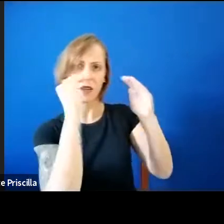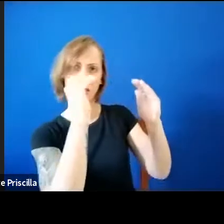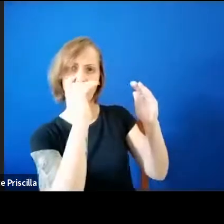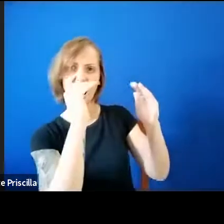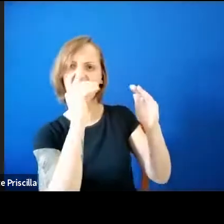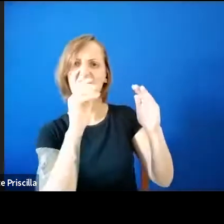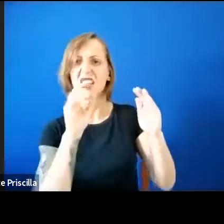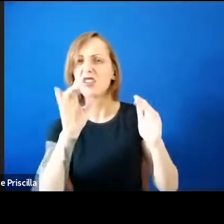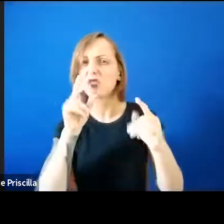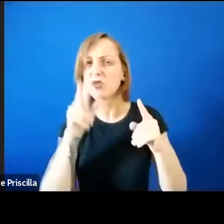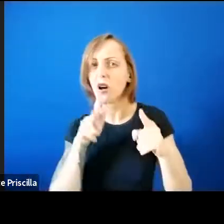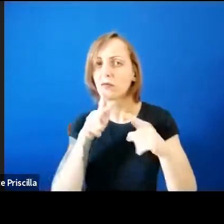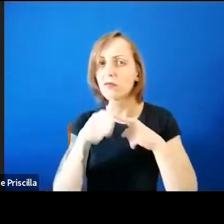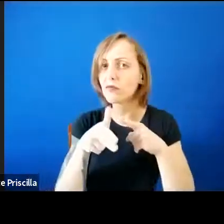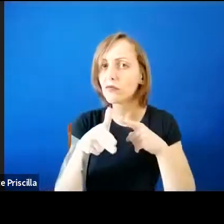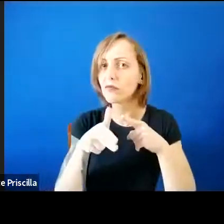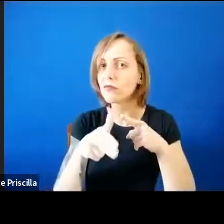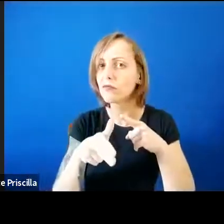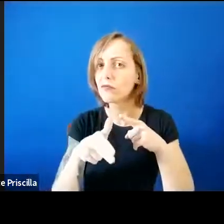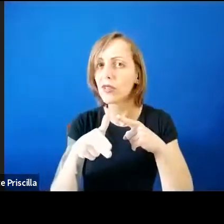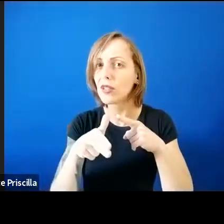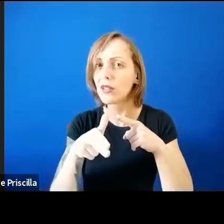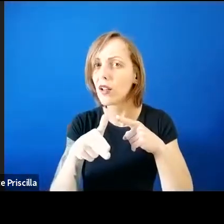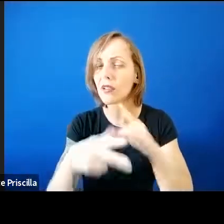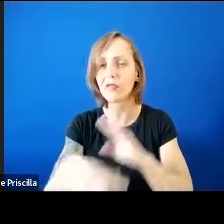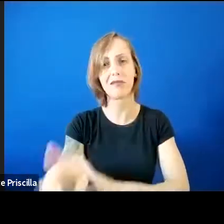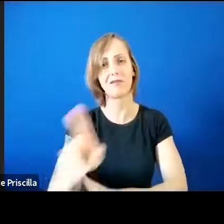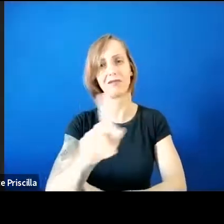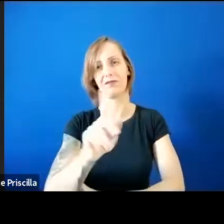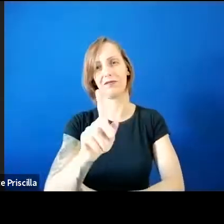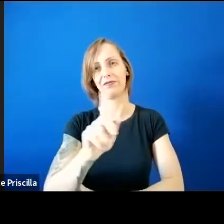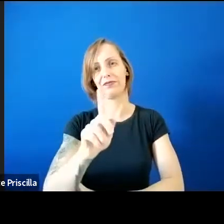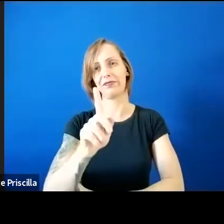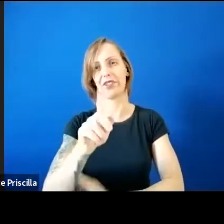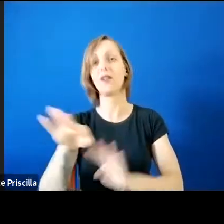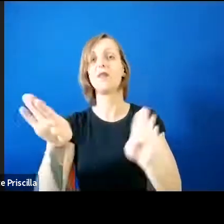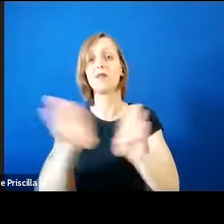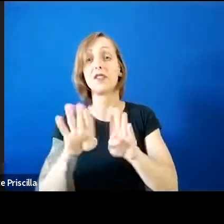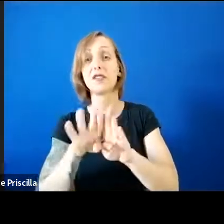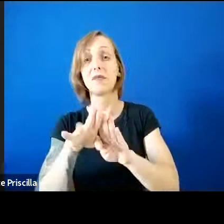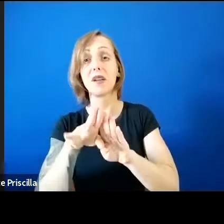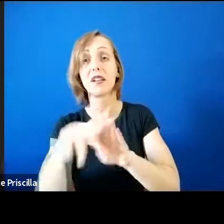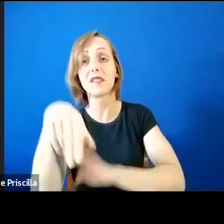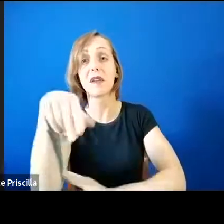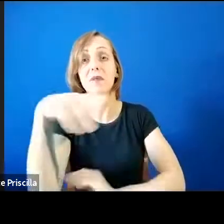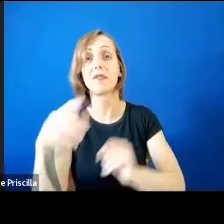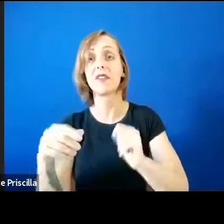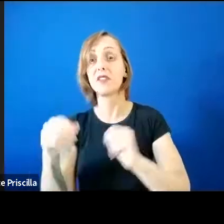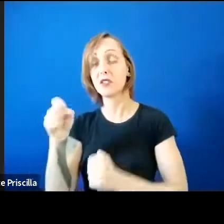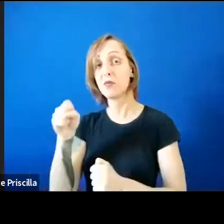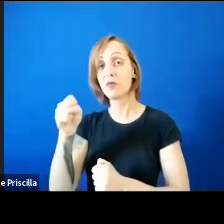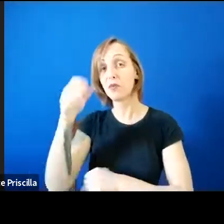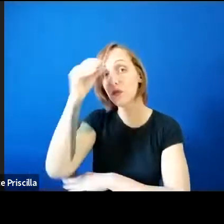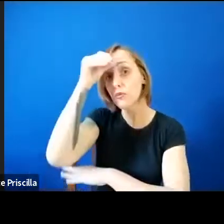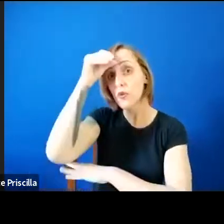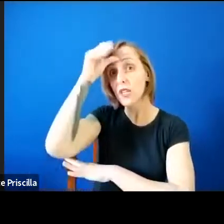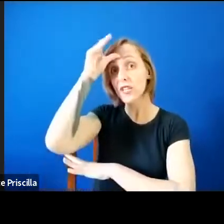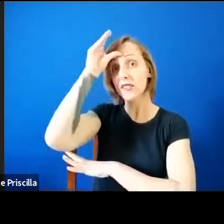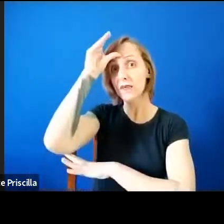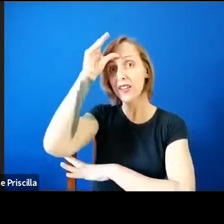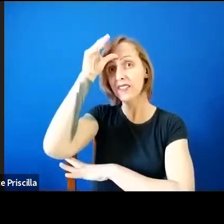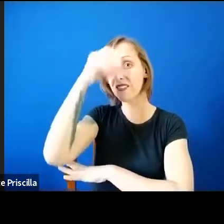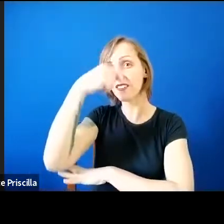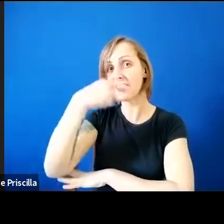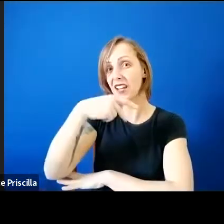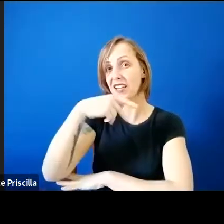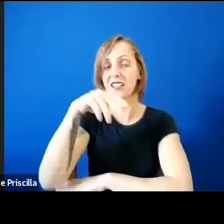ouvir, não ser malcriados, né, mas é ouvir os seus saberes, né, e eu acho que no nosso dia a